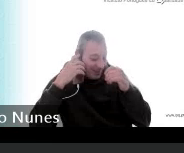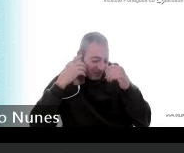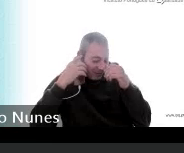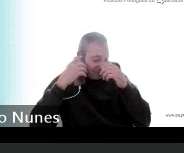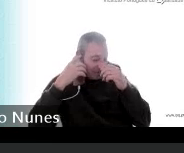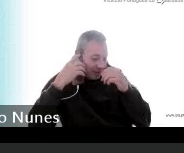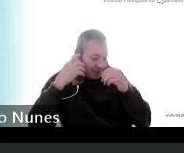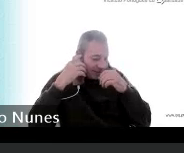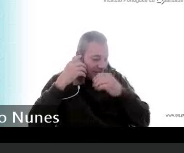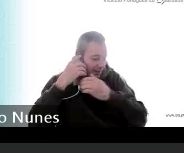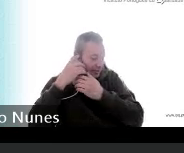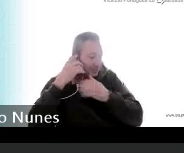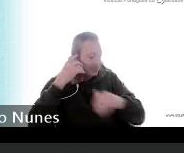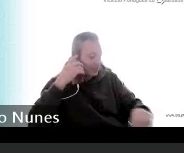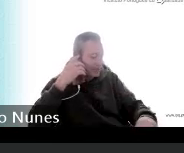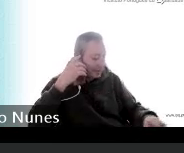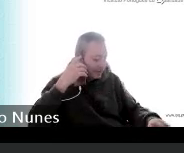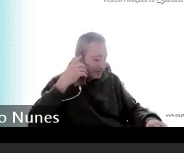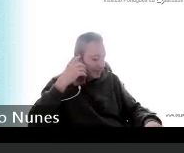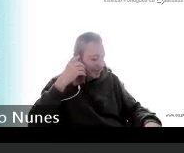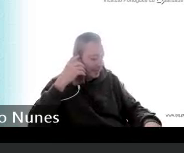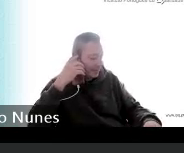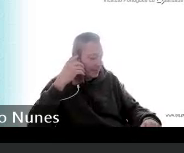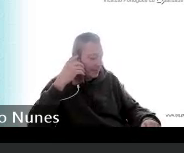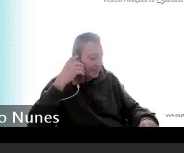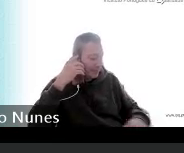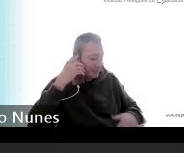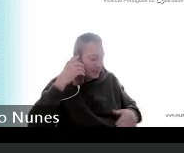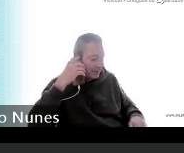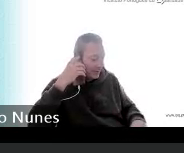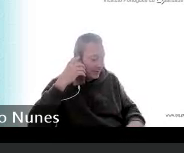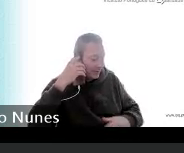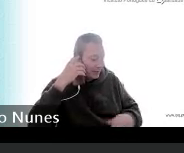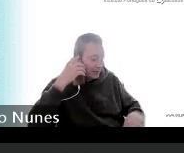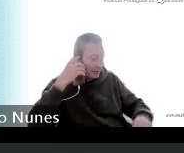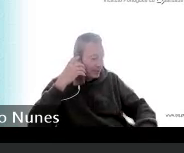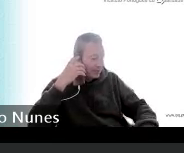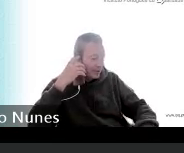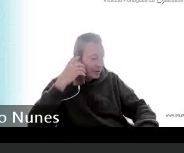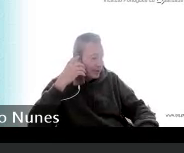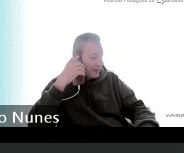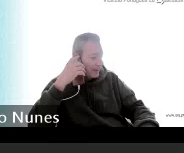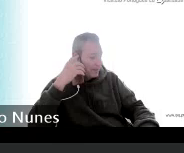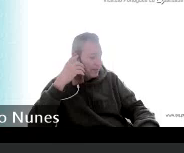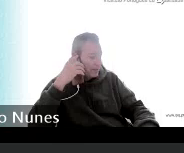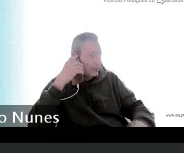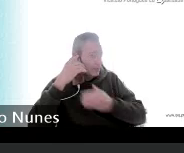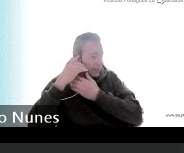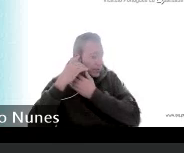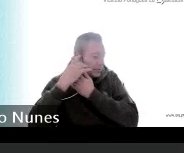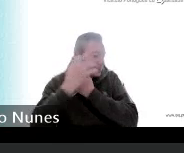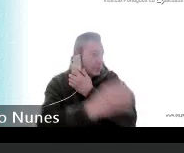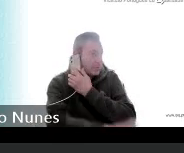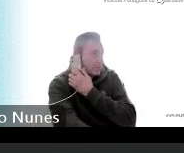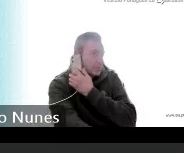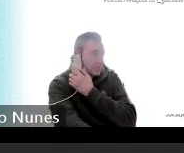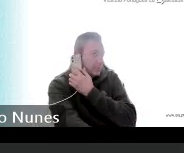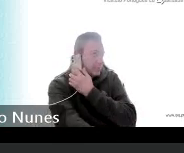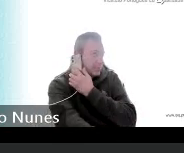a utilizar ou, estes equipamentos, também nós temos que nos